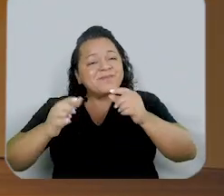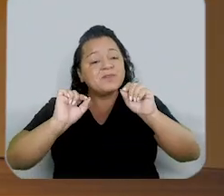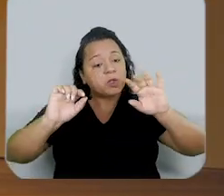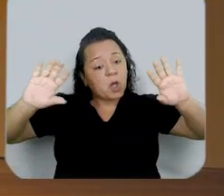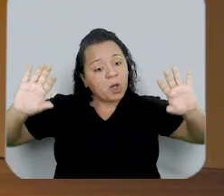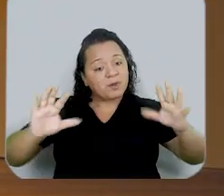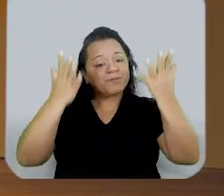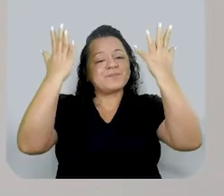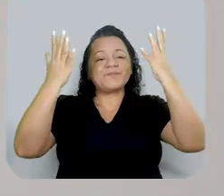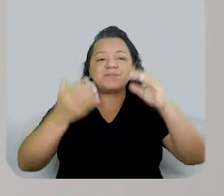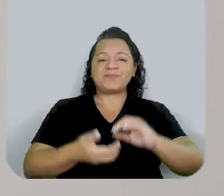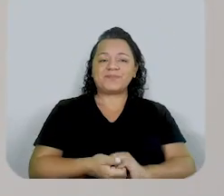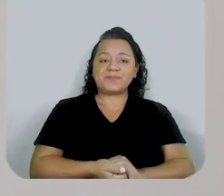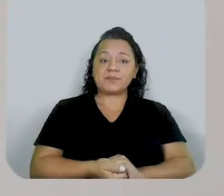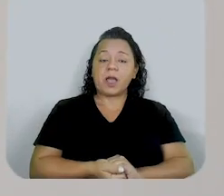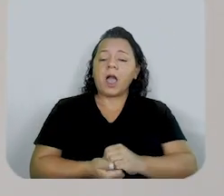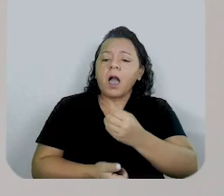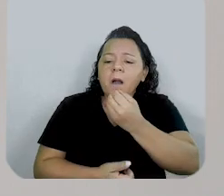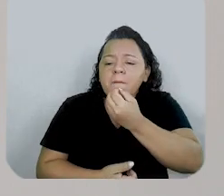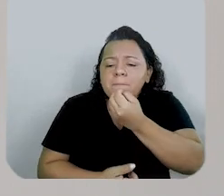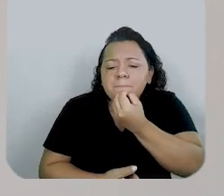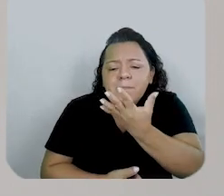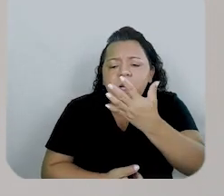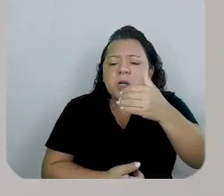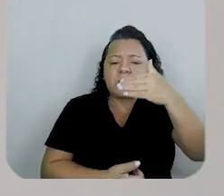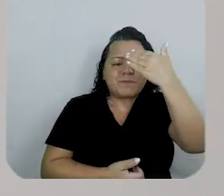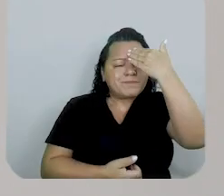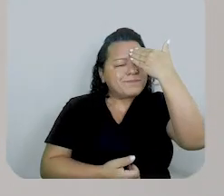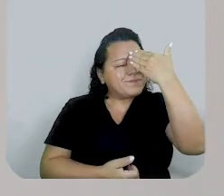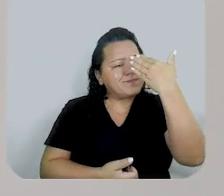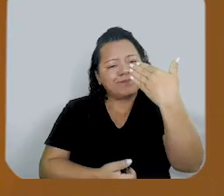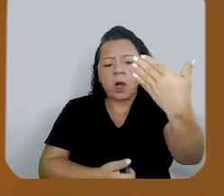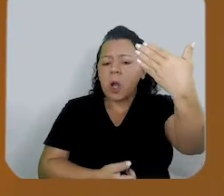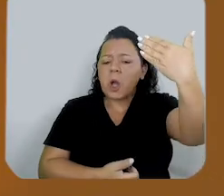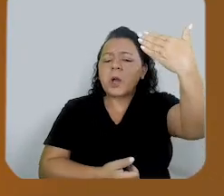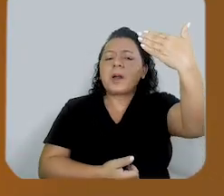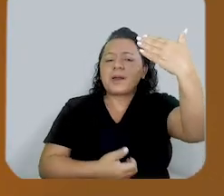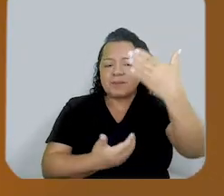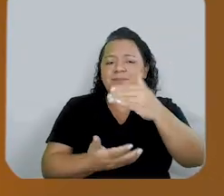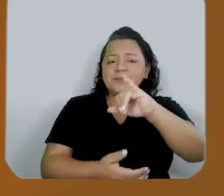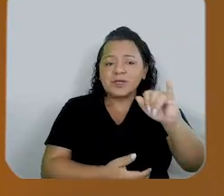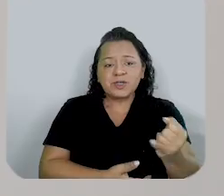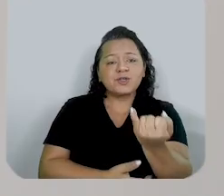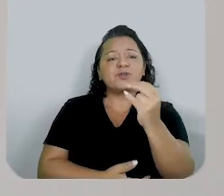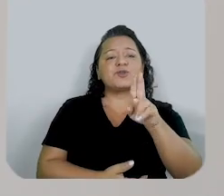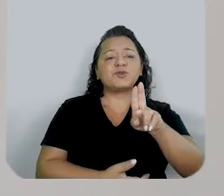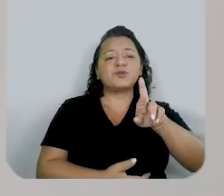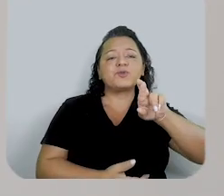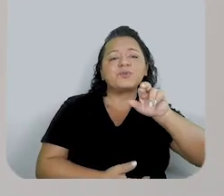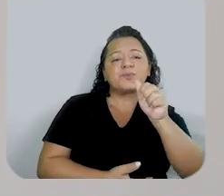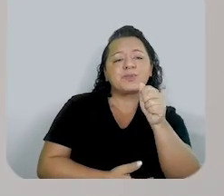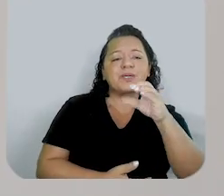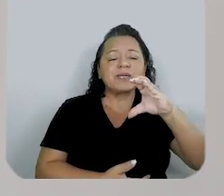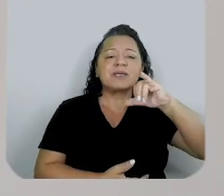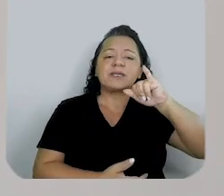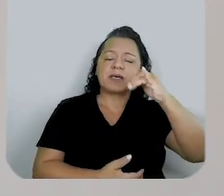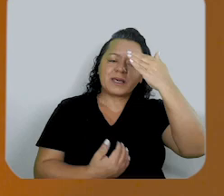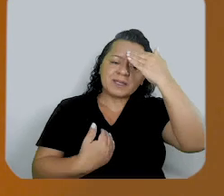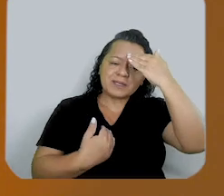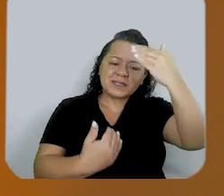nosso festival. Muito obrigada, Juraci. Eu que agradeço o convite, estou muito